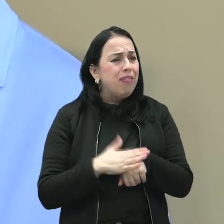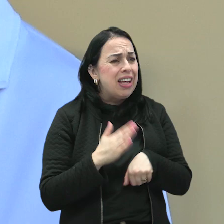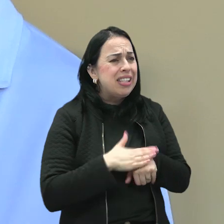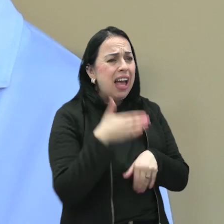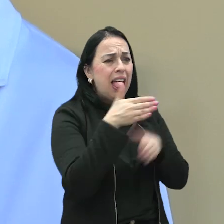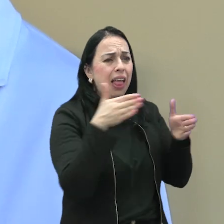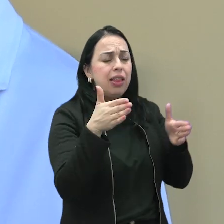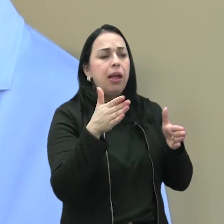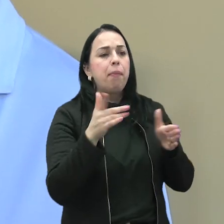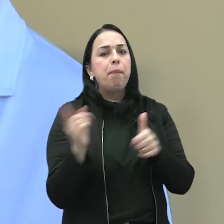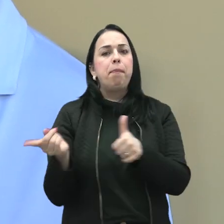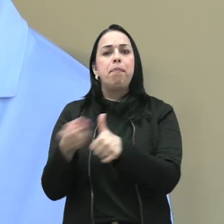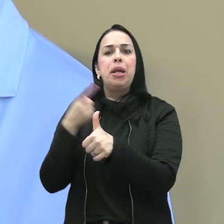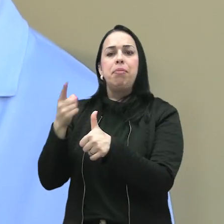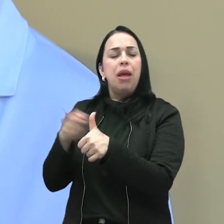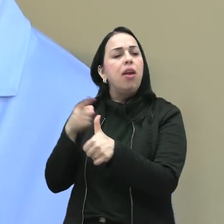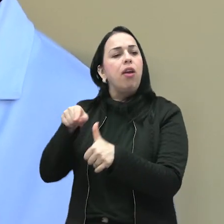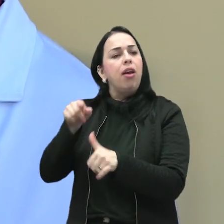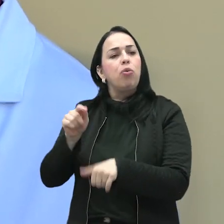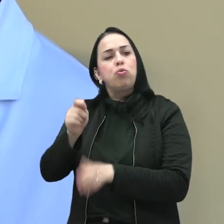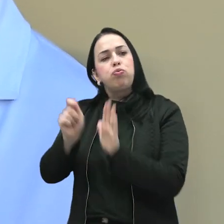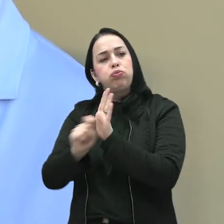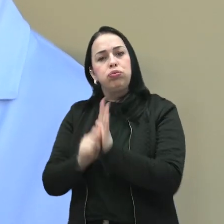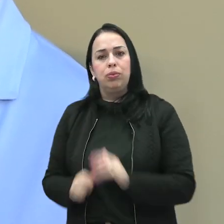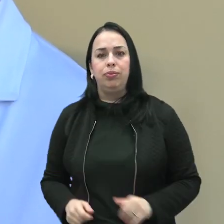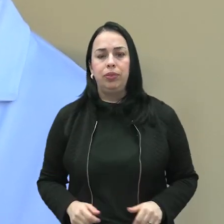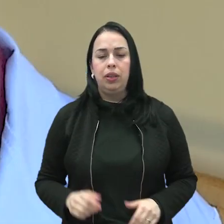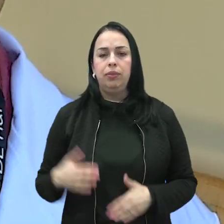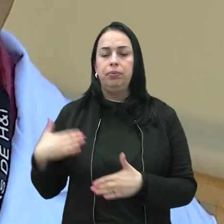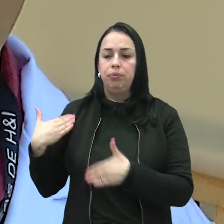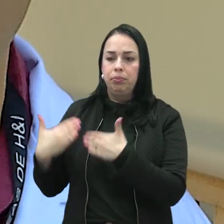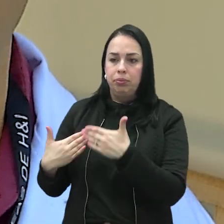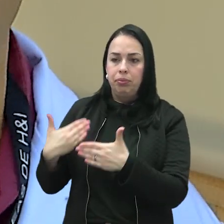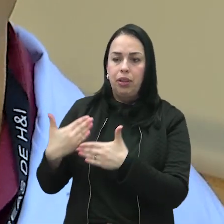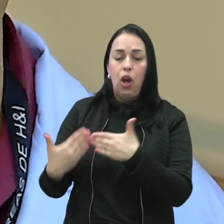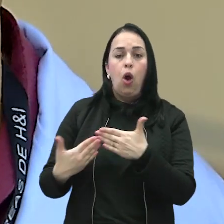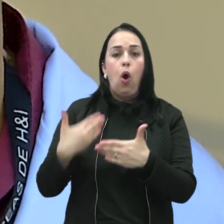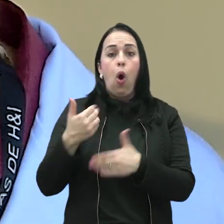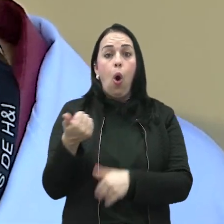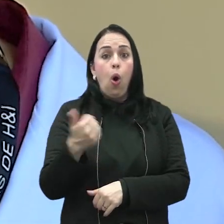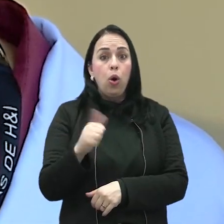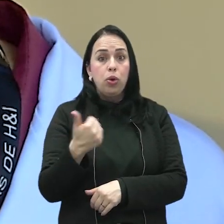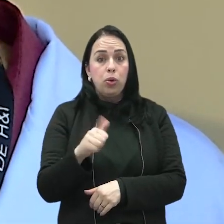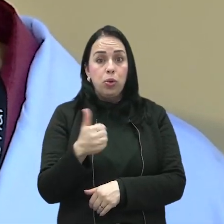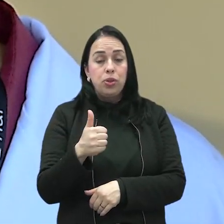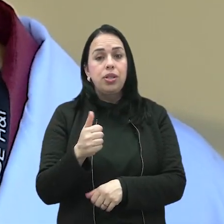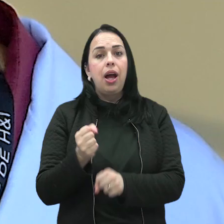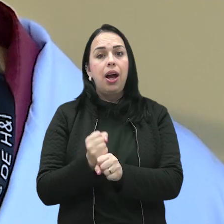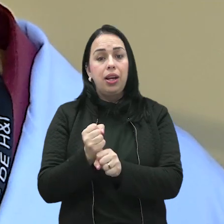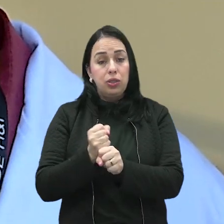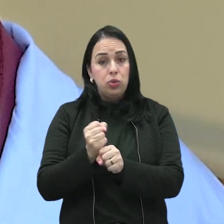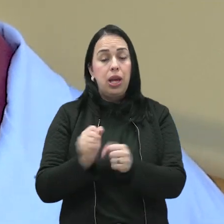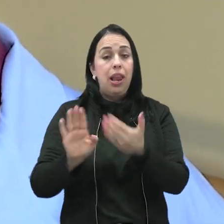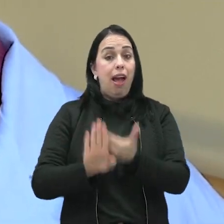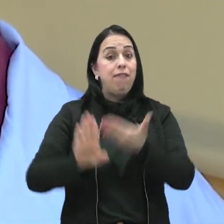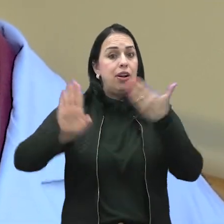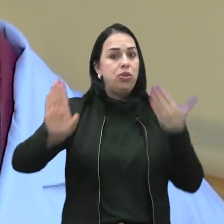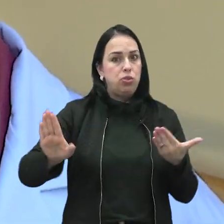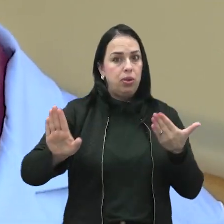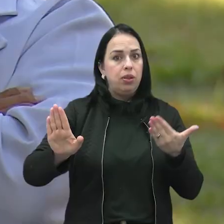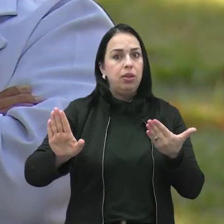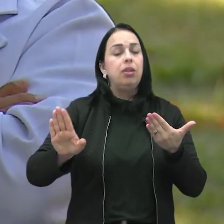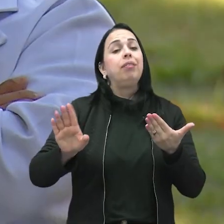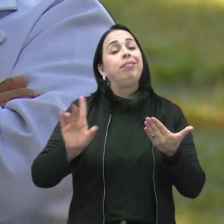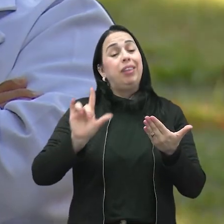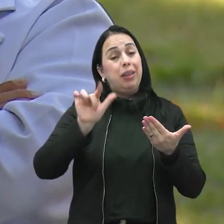com a droga. Tudo que eu ia fazer era meios e maneira de conseguir. Depois de 11 anos de abstinência, Alexandre teve uma